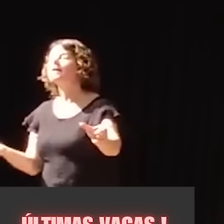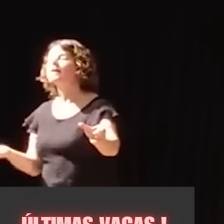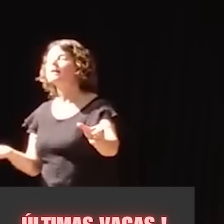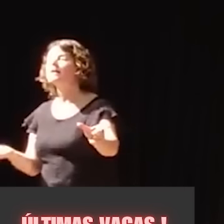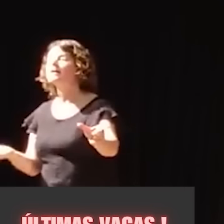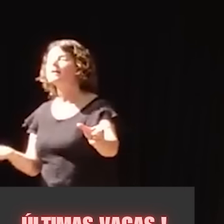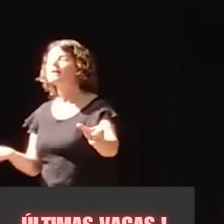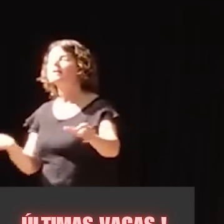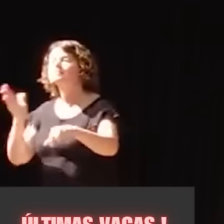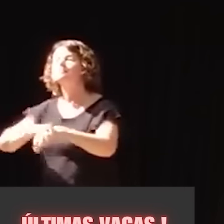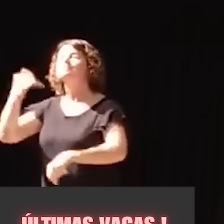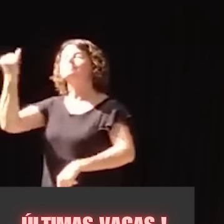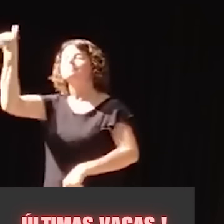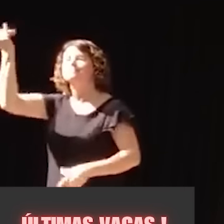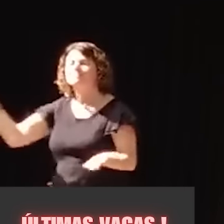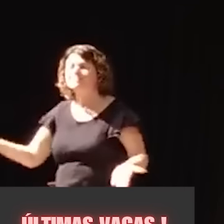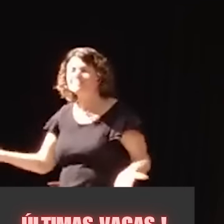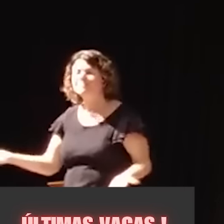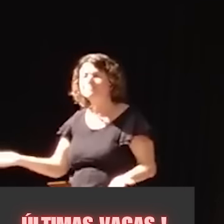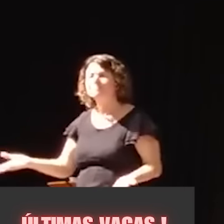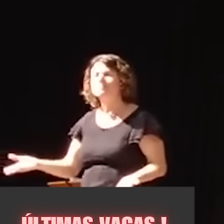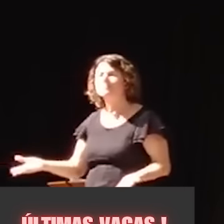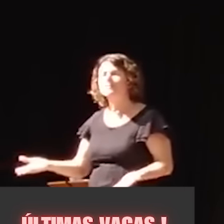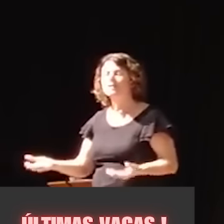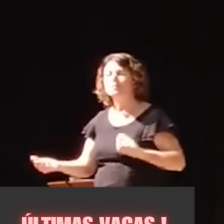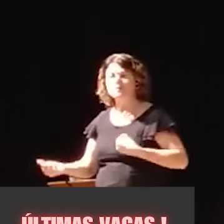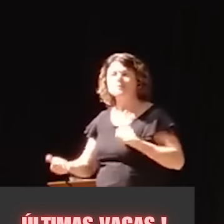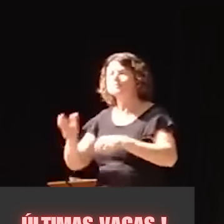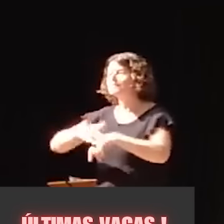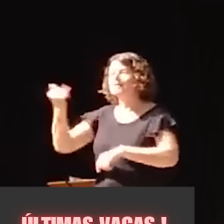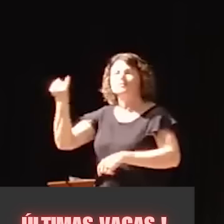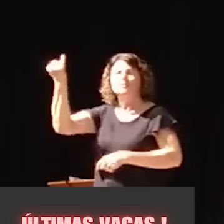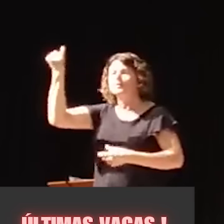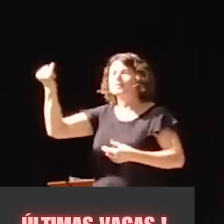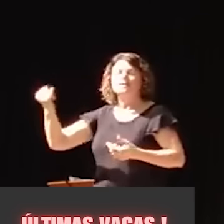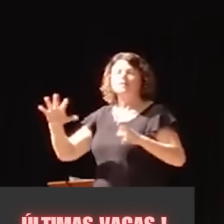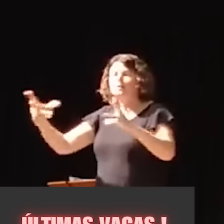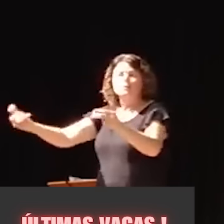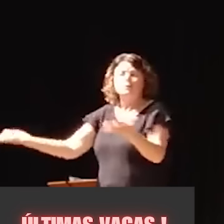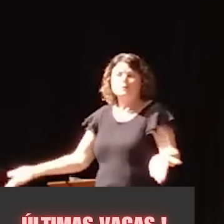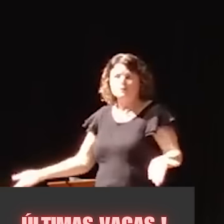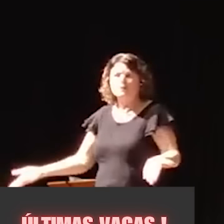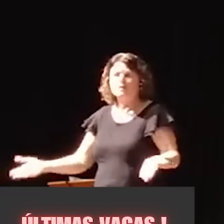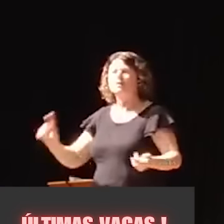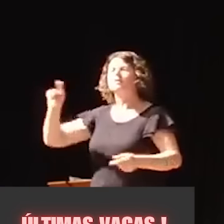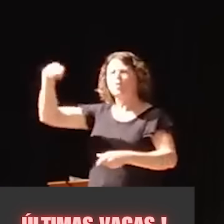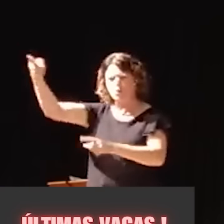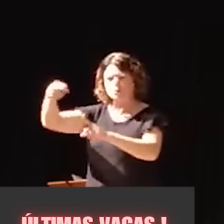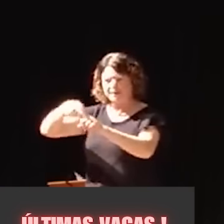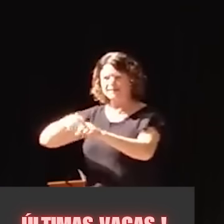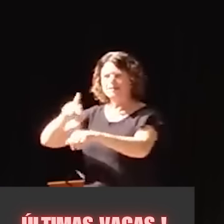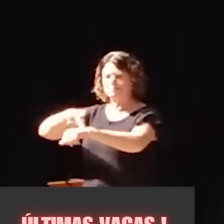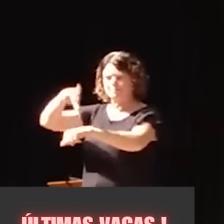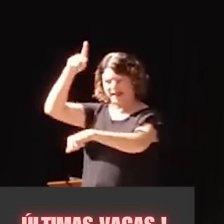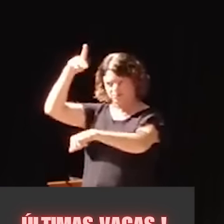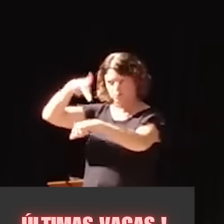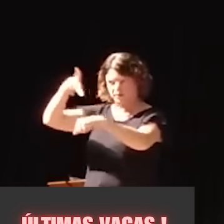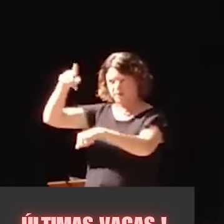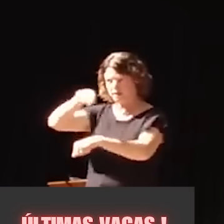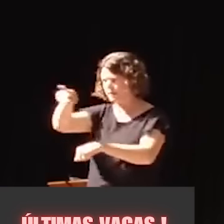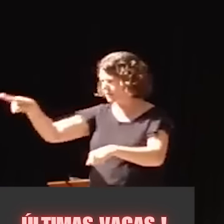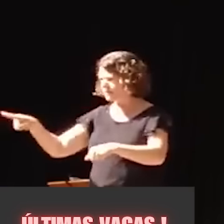inteiro existe no mês que vem é Páscoa eu vou tratar bem da questão do sangue você entendu o poder do sangue da cruz você